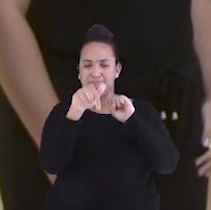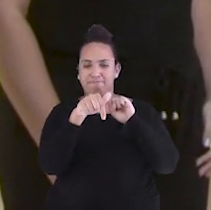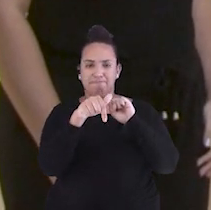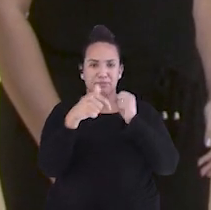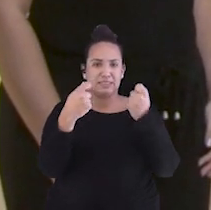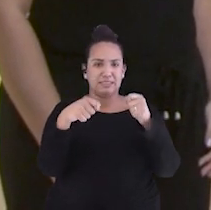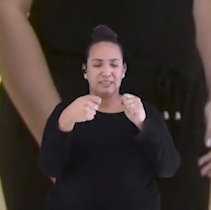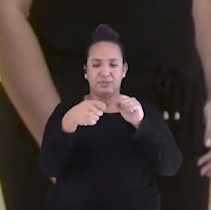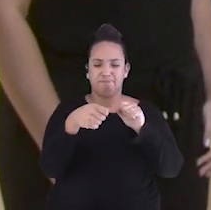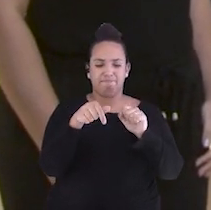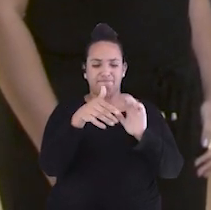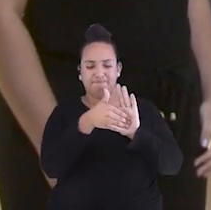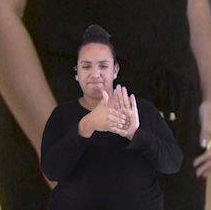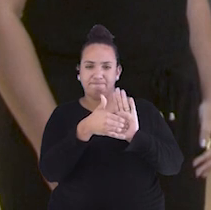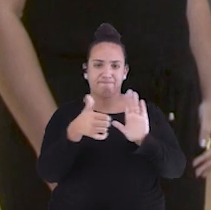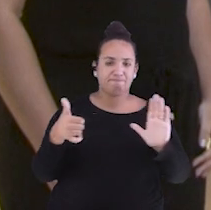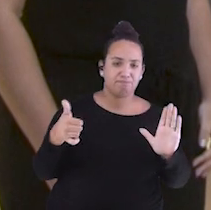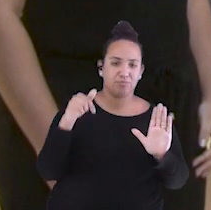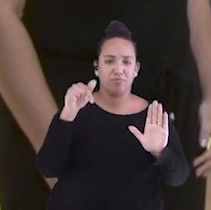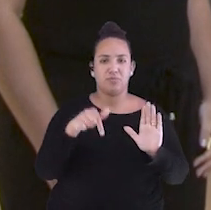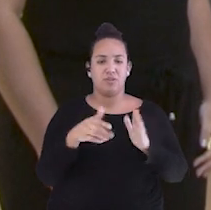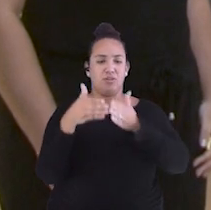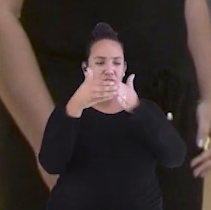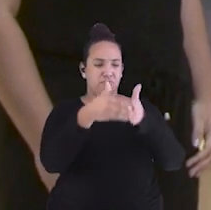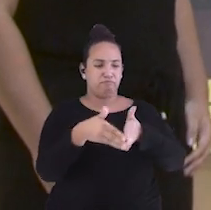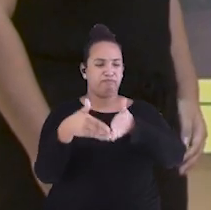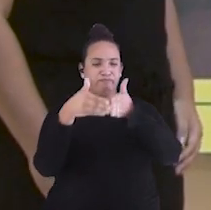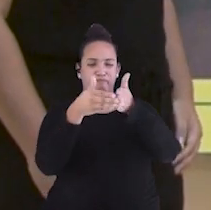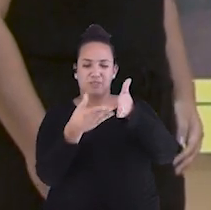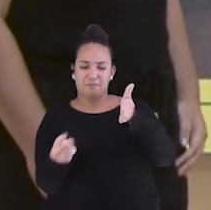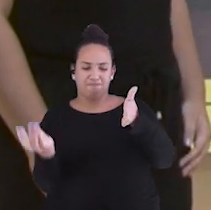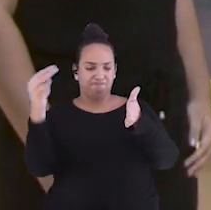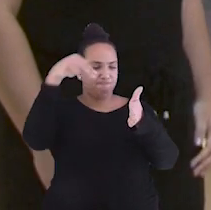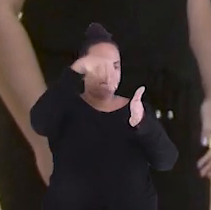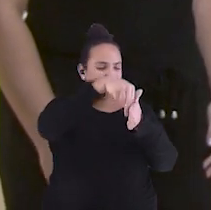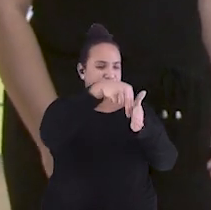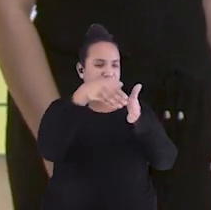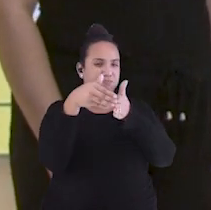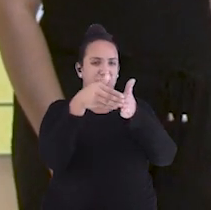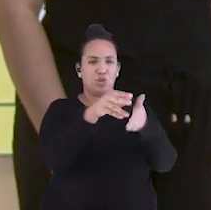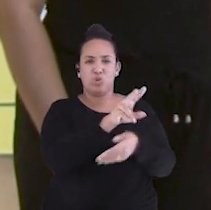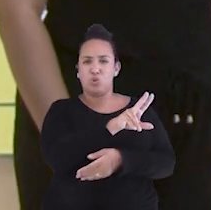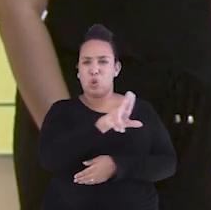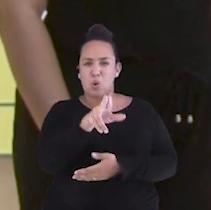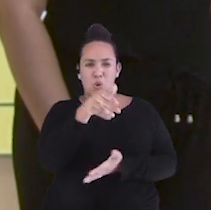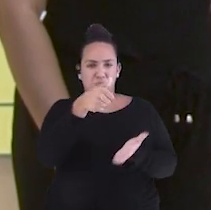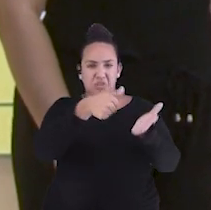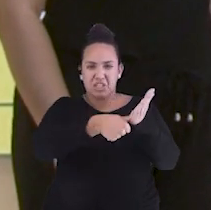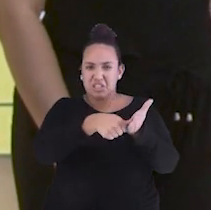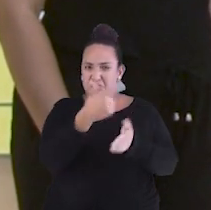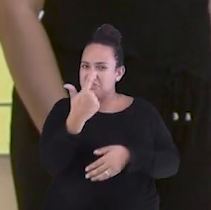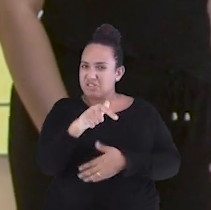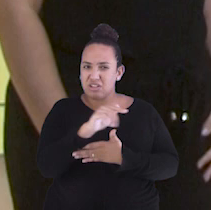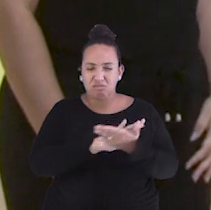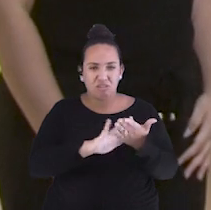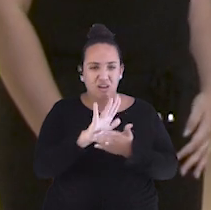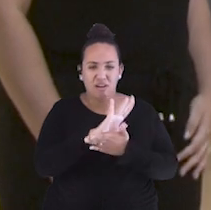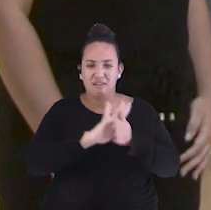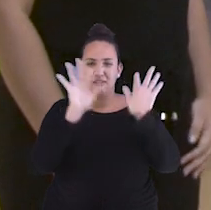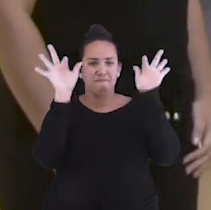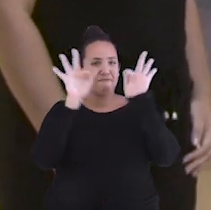enfiados em navios negreiros sem direito a nada, sem nomes, sem documentos,